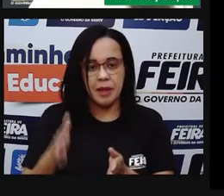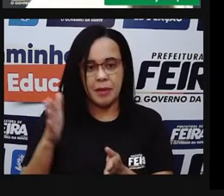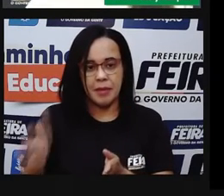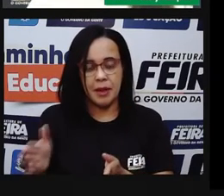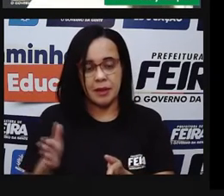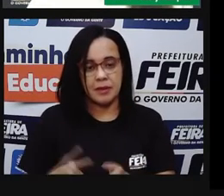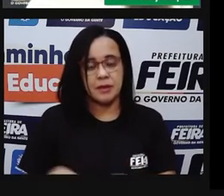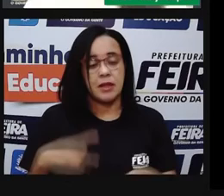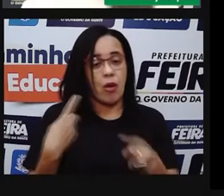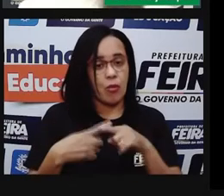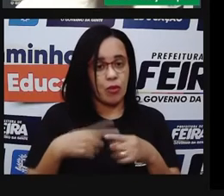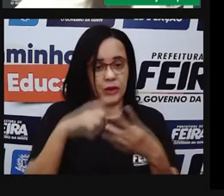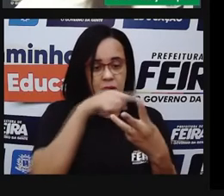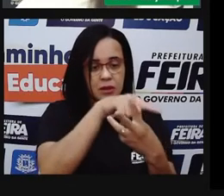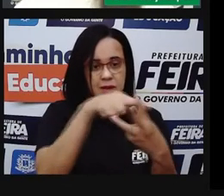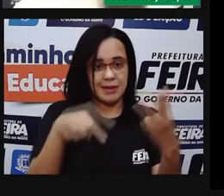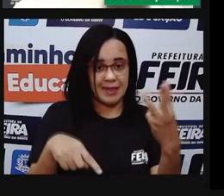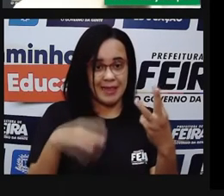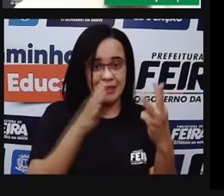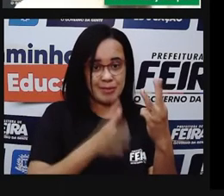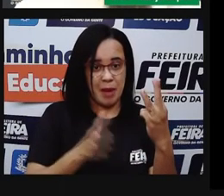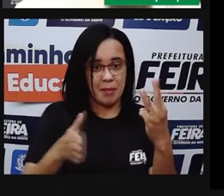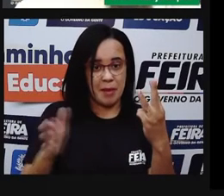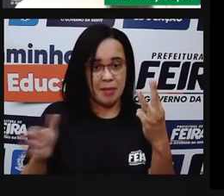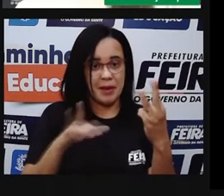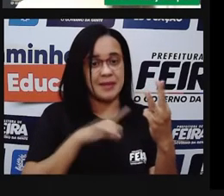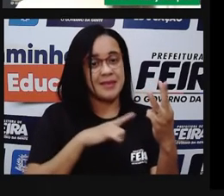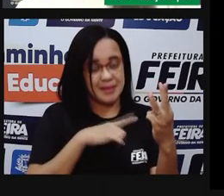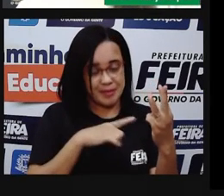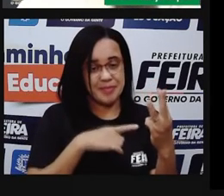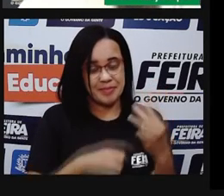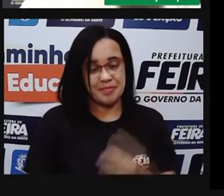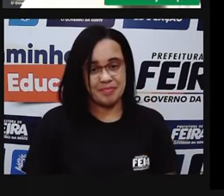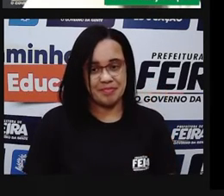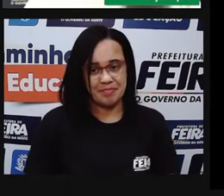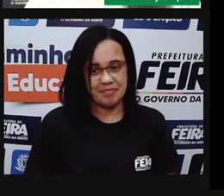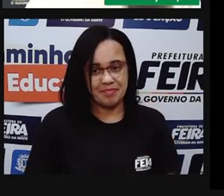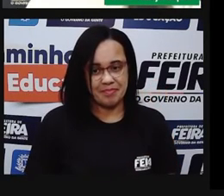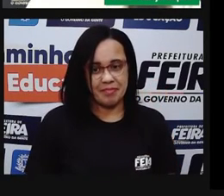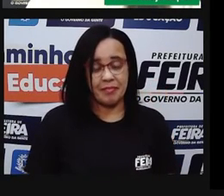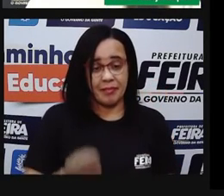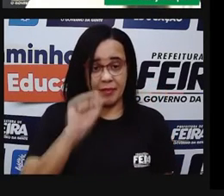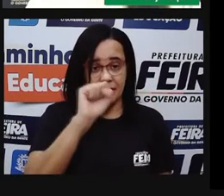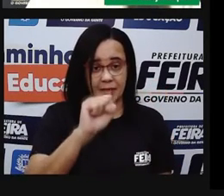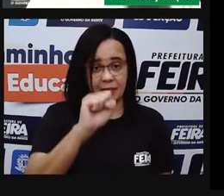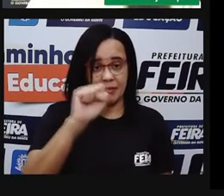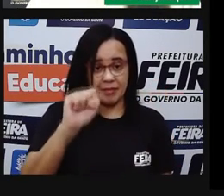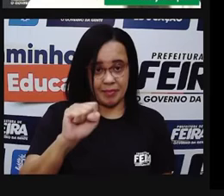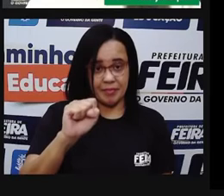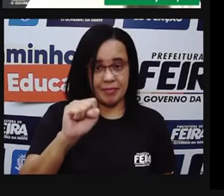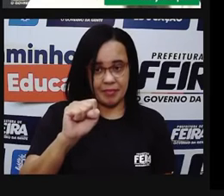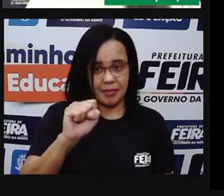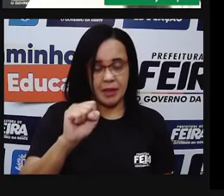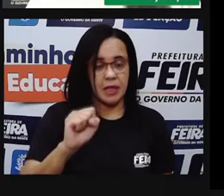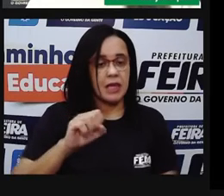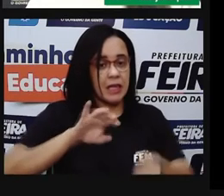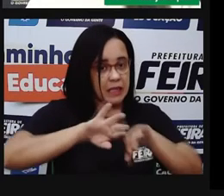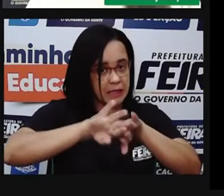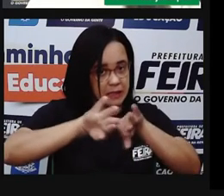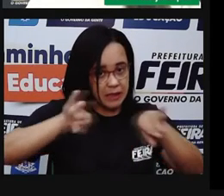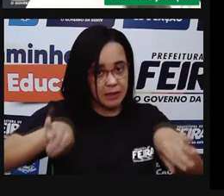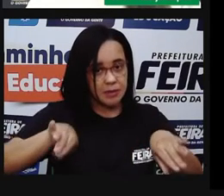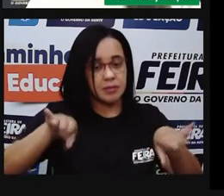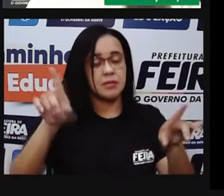3 sílabas. E tem si-si. Olha, gente. Esse si-si, não vou poder deixar junto, né? Eu